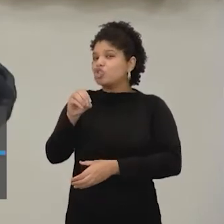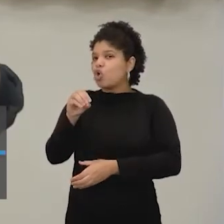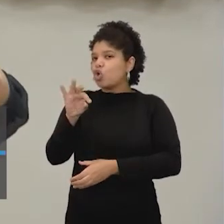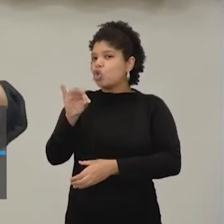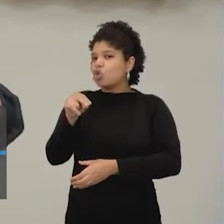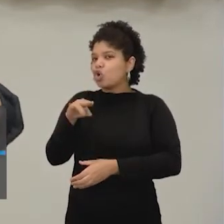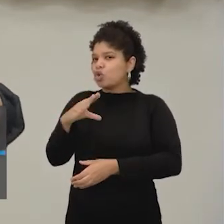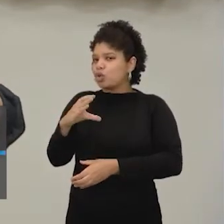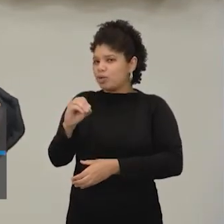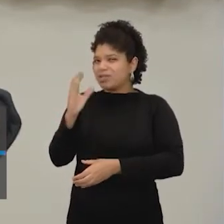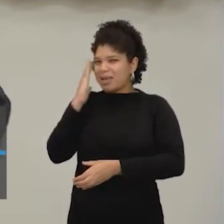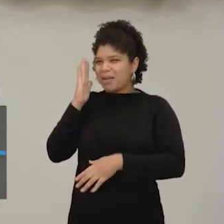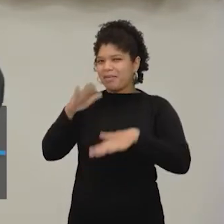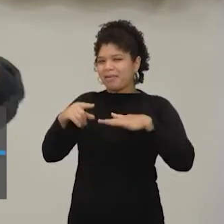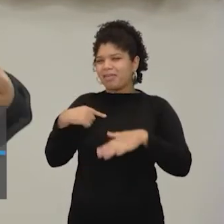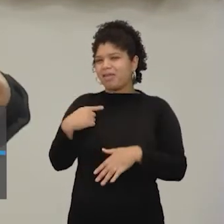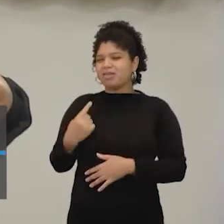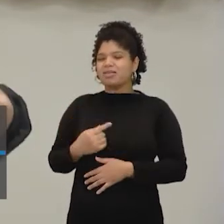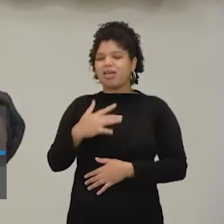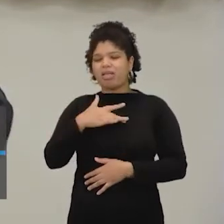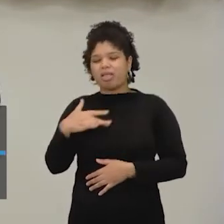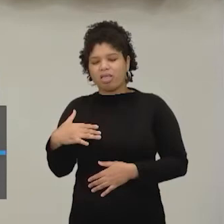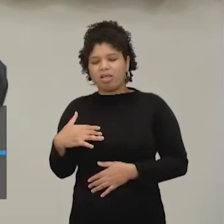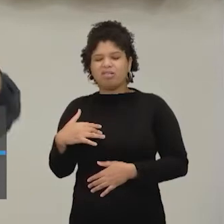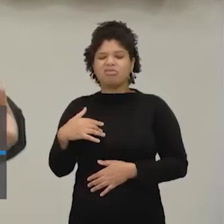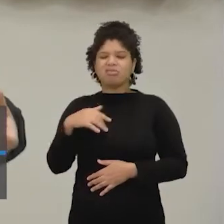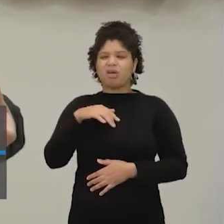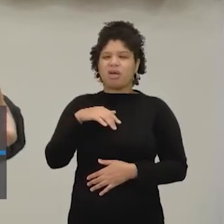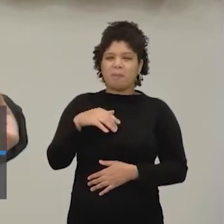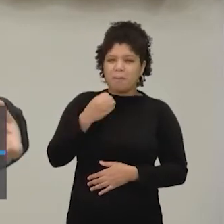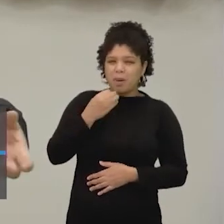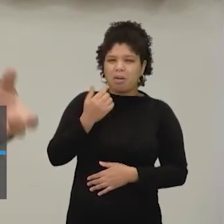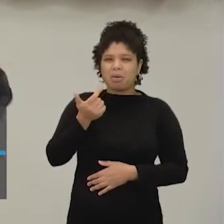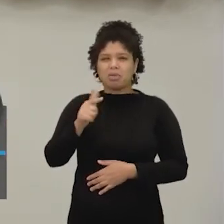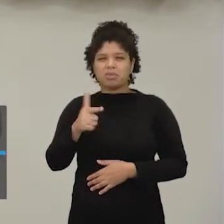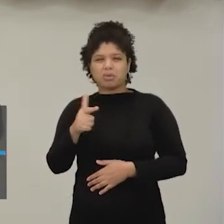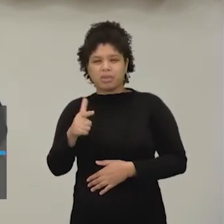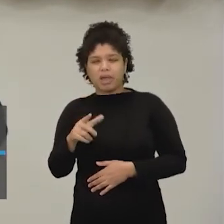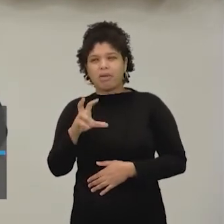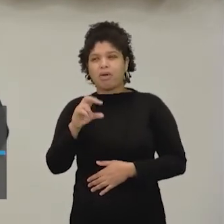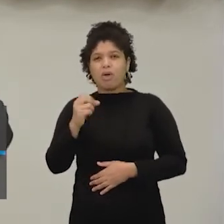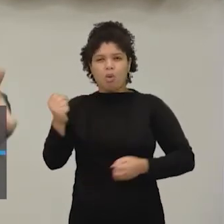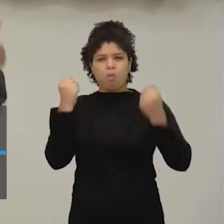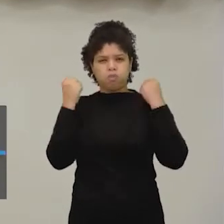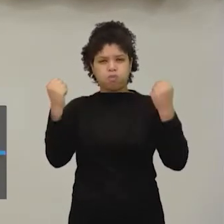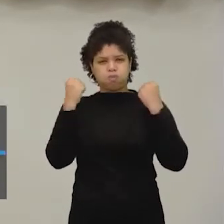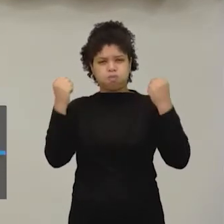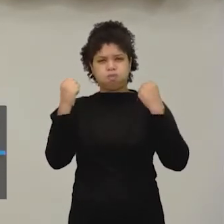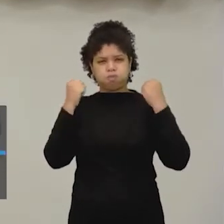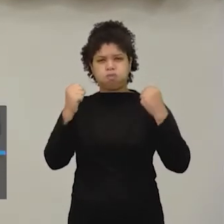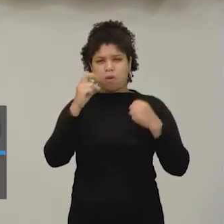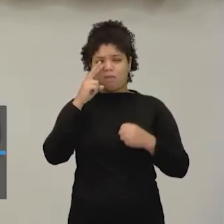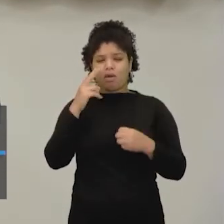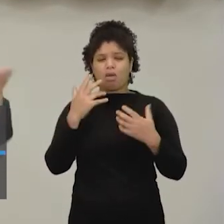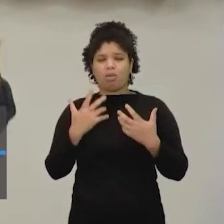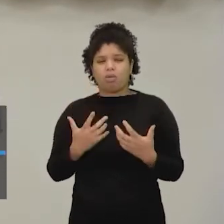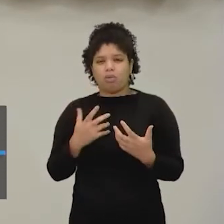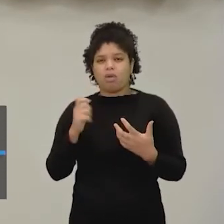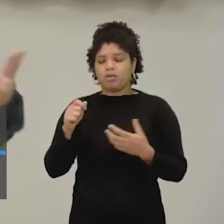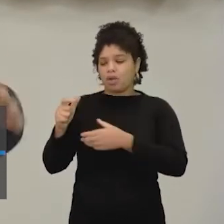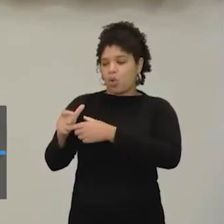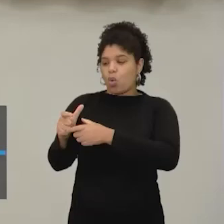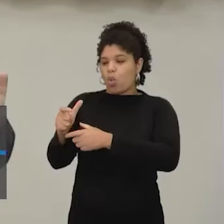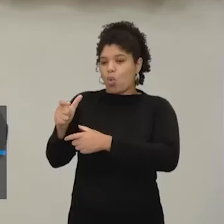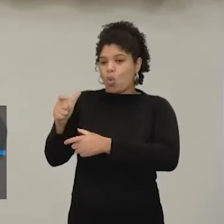Então, ele vai acabar ajudando o corpo, depois de uma atividade física, mais eficientemente do que a água. Não é